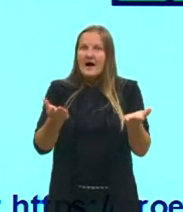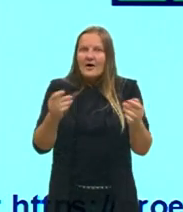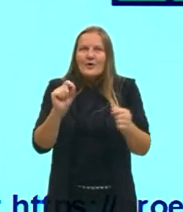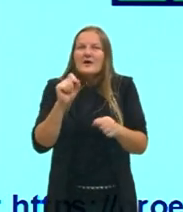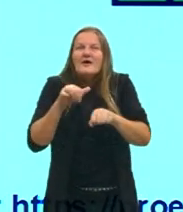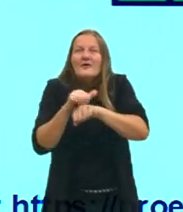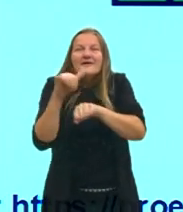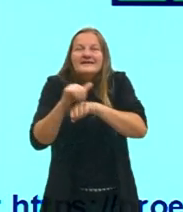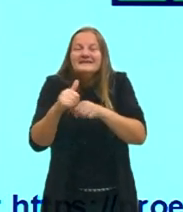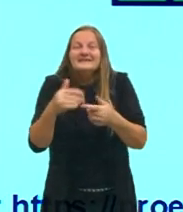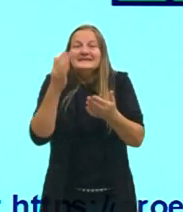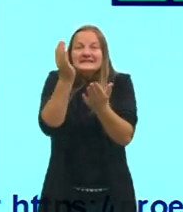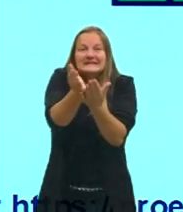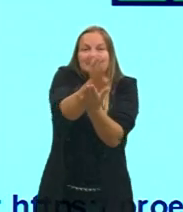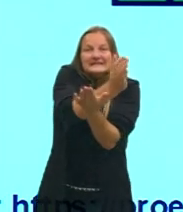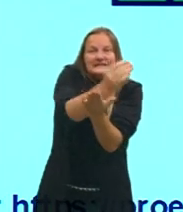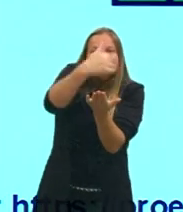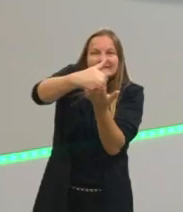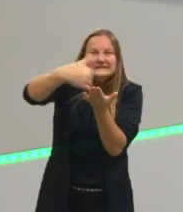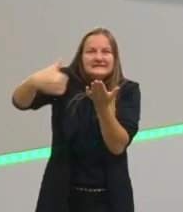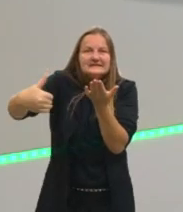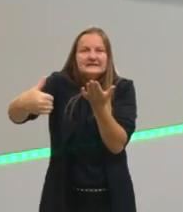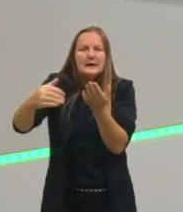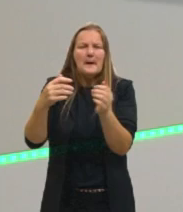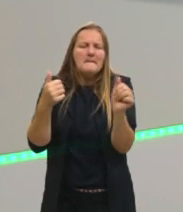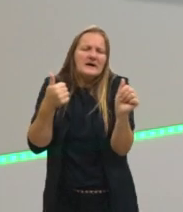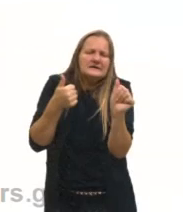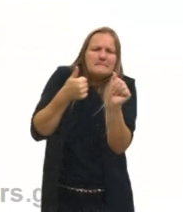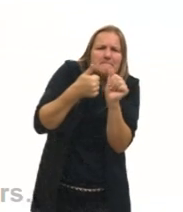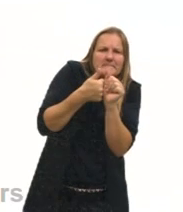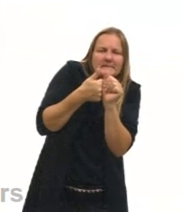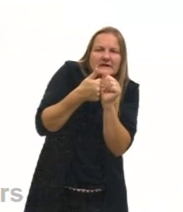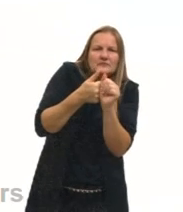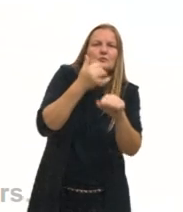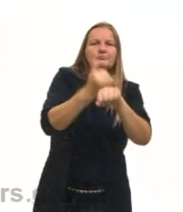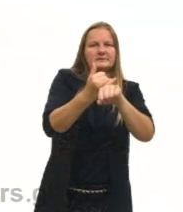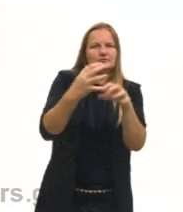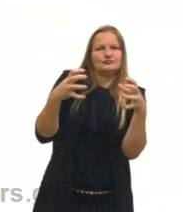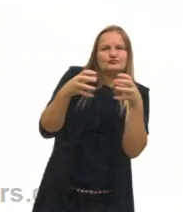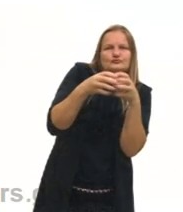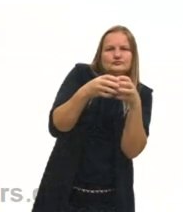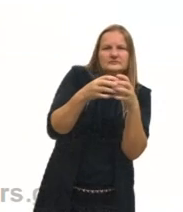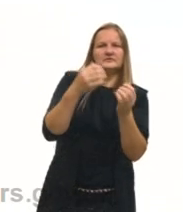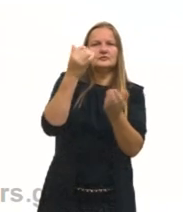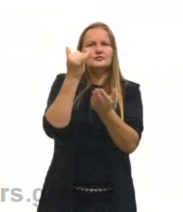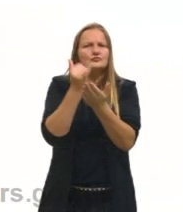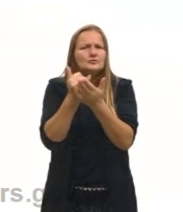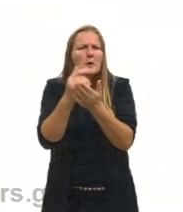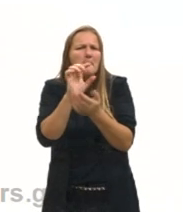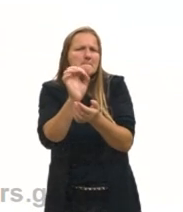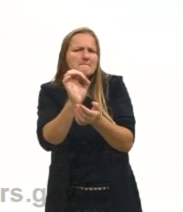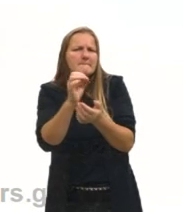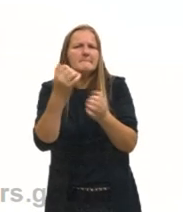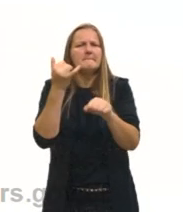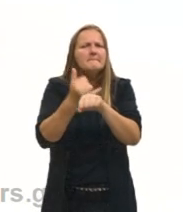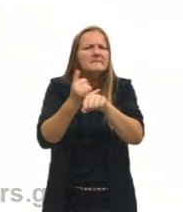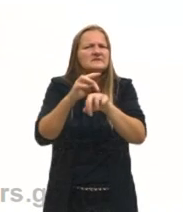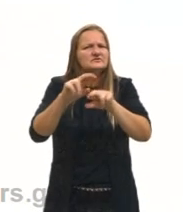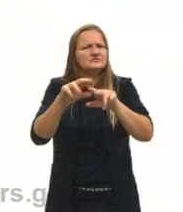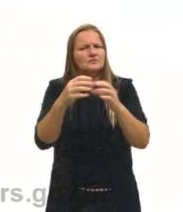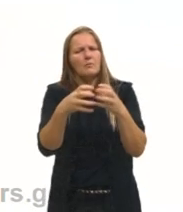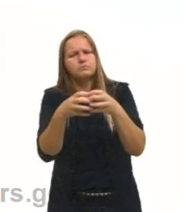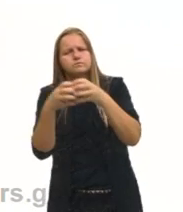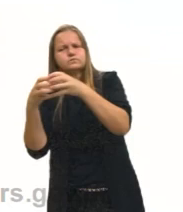que que aconteceu Eles foram divididos os elementos que eram mais similares aos metais eles ficaram nos metais e os elementos que eram mais